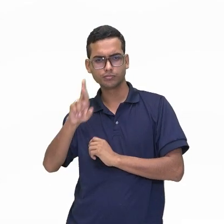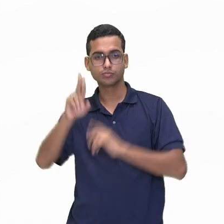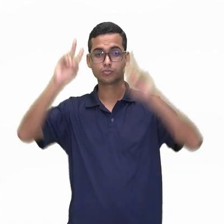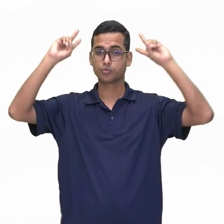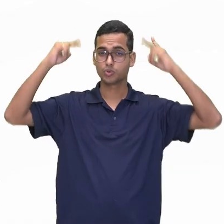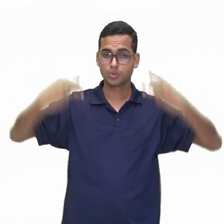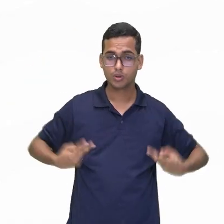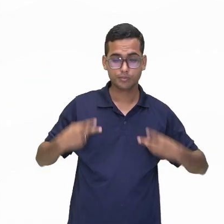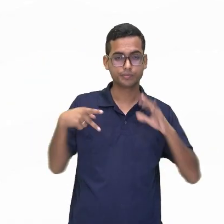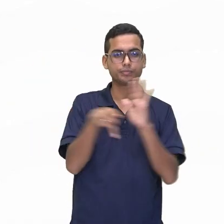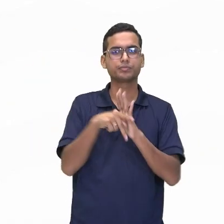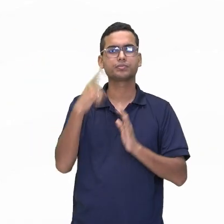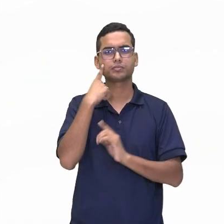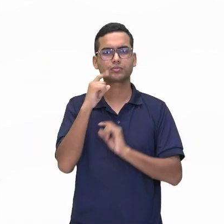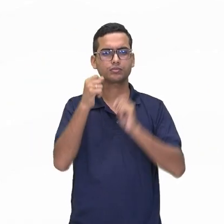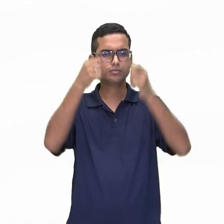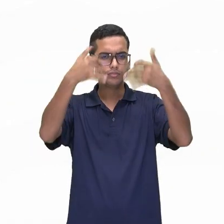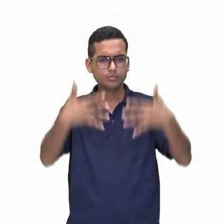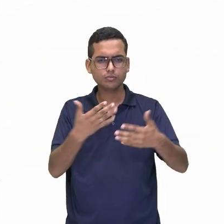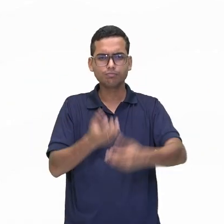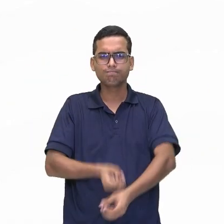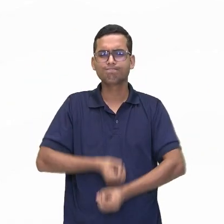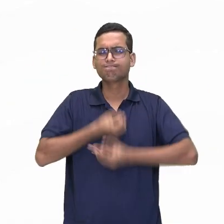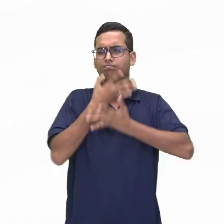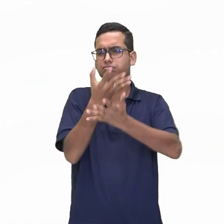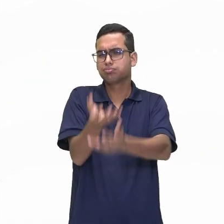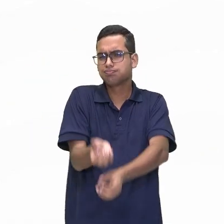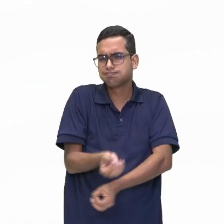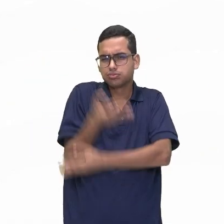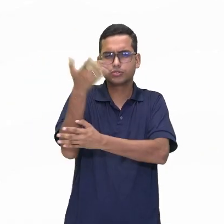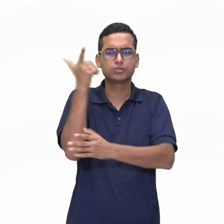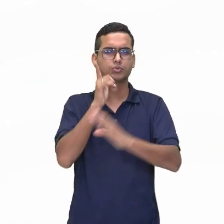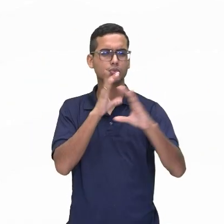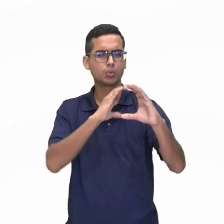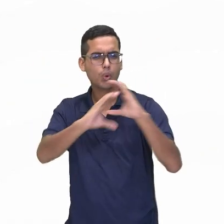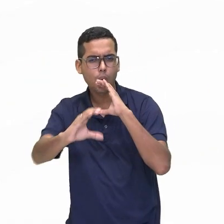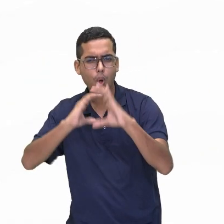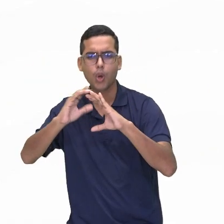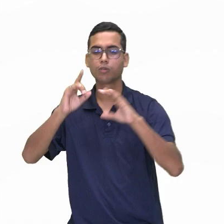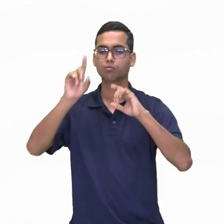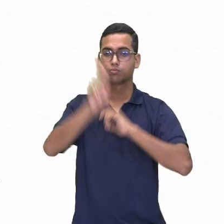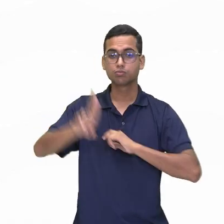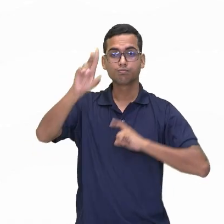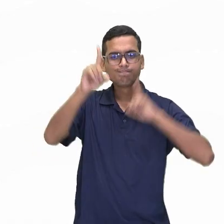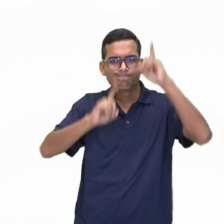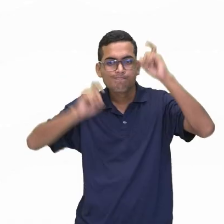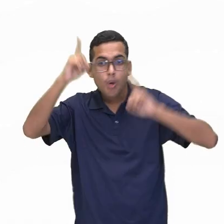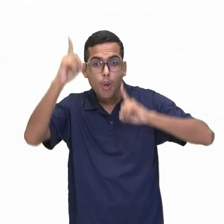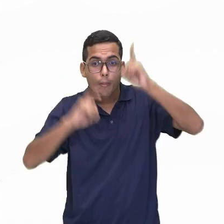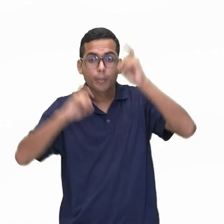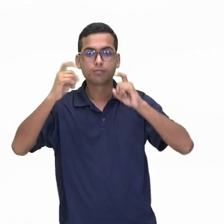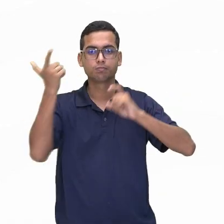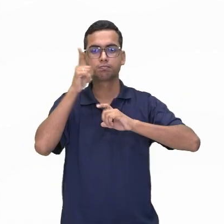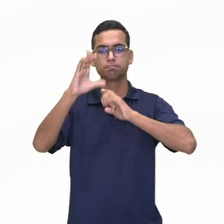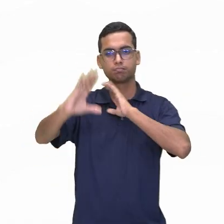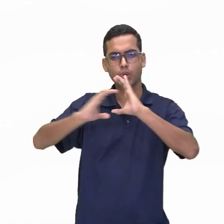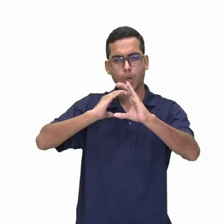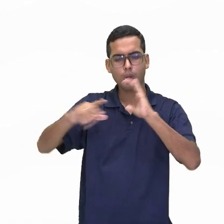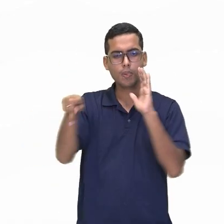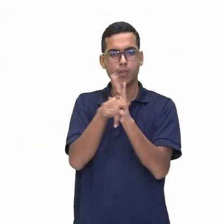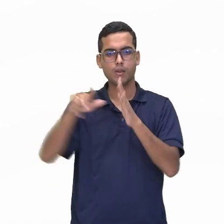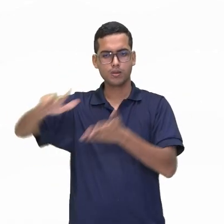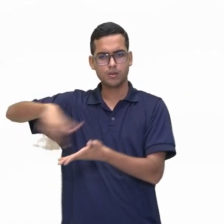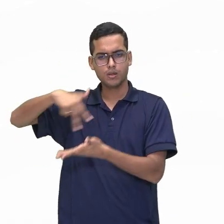se movimentava, ele trazia a questão da comunicação com a sua expressão. Então, dançar é uma arte